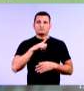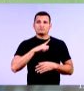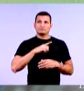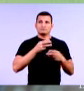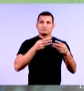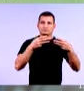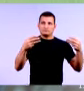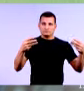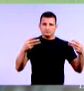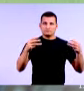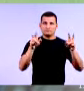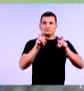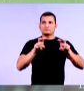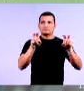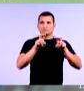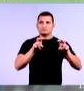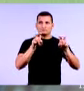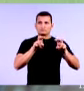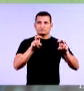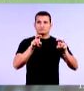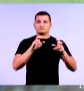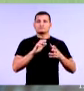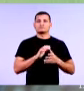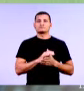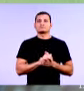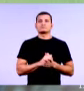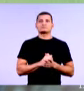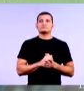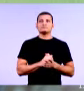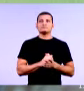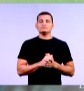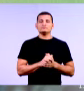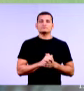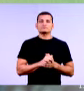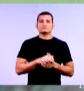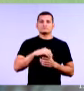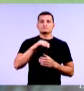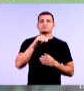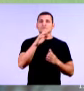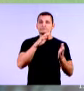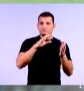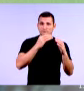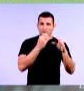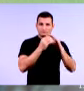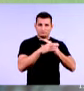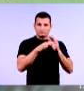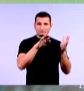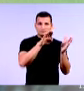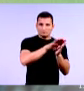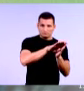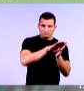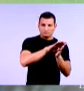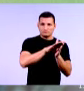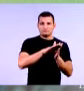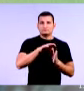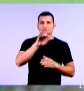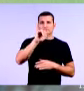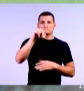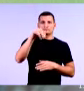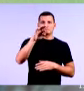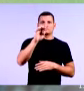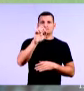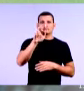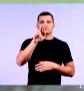controle de fluxo. Ou seja, endereçamento está ligado à entrega, validação à integridade e controle